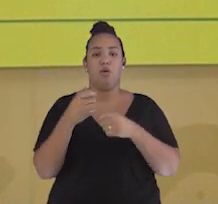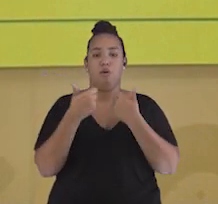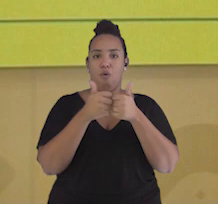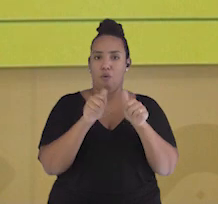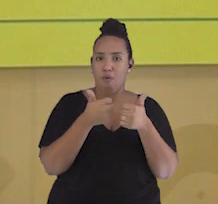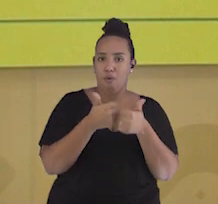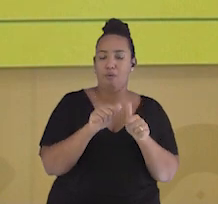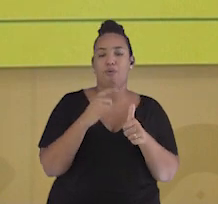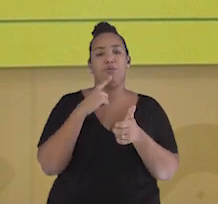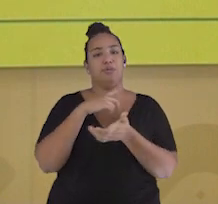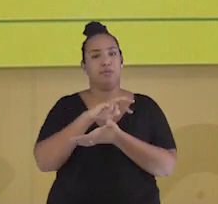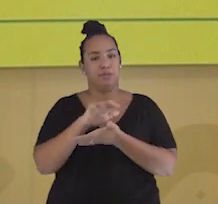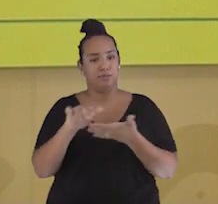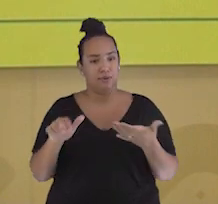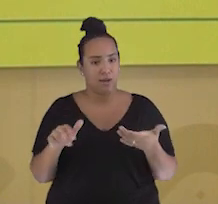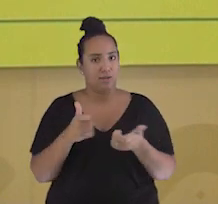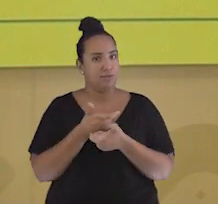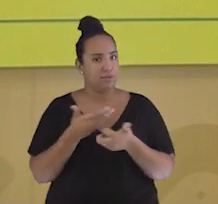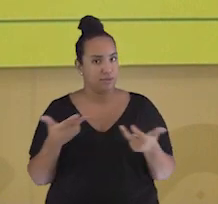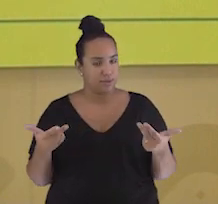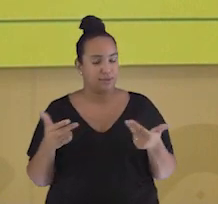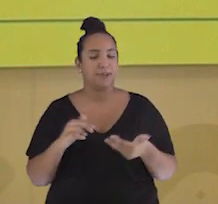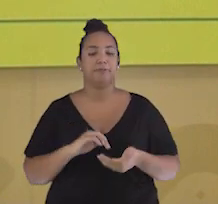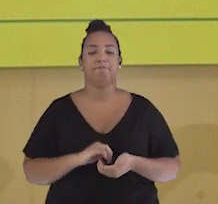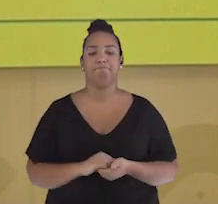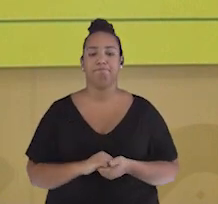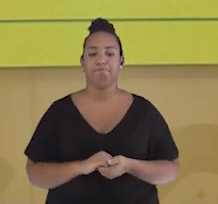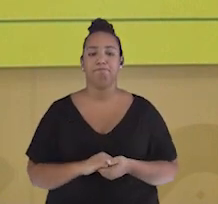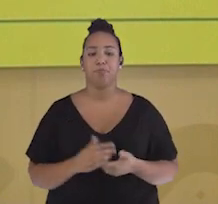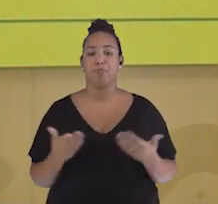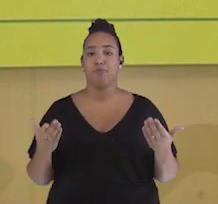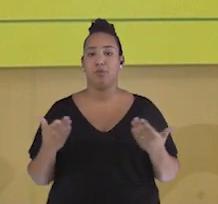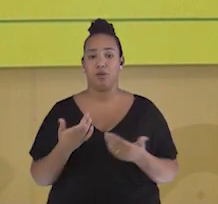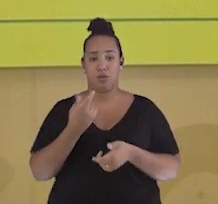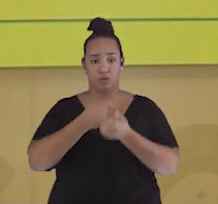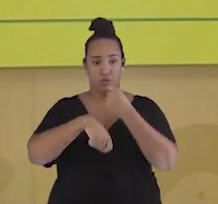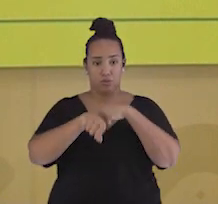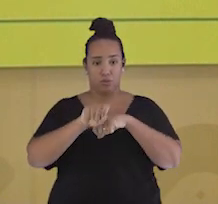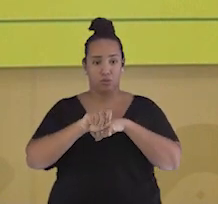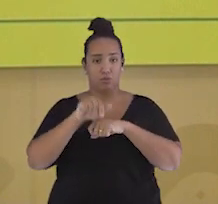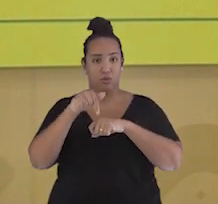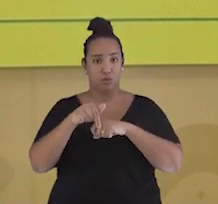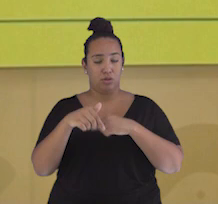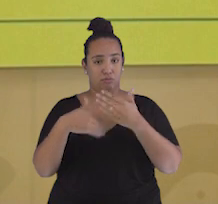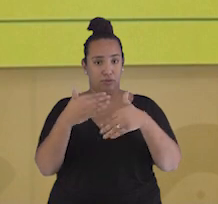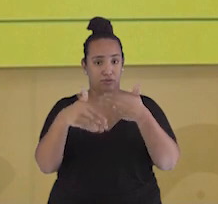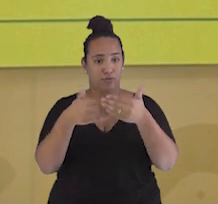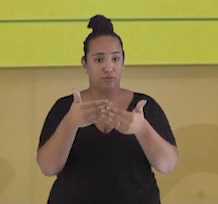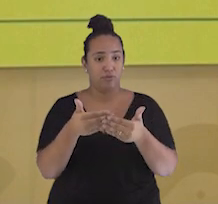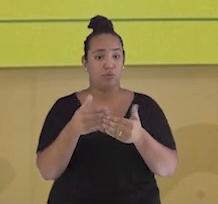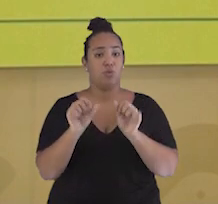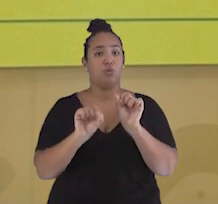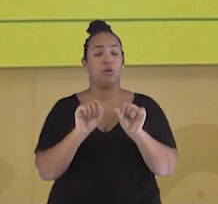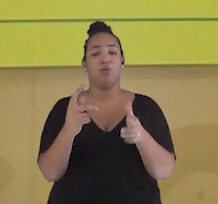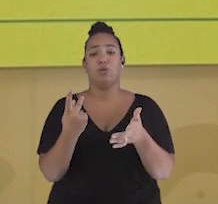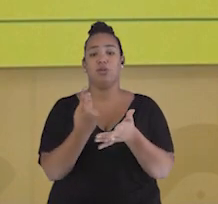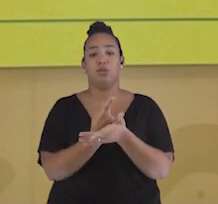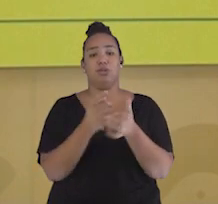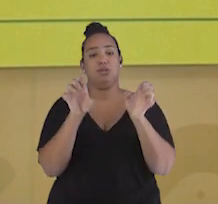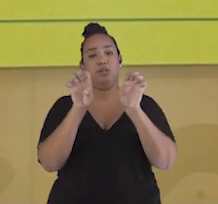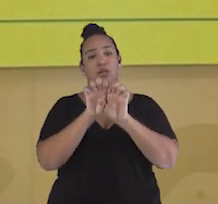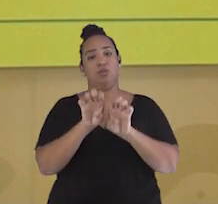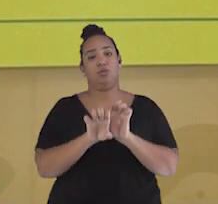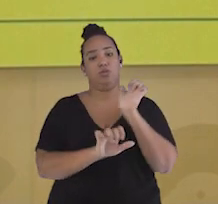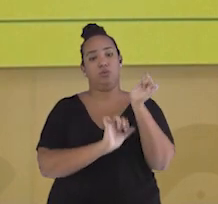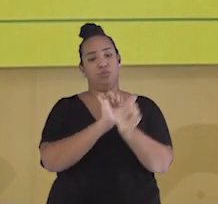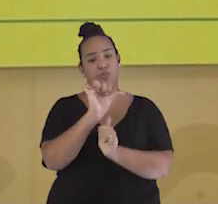expandindo suas áreas urbanas. Vão aumentando suas áreas, construindo onde não tinham construções, levando estradas, linhas de